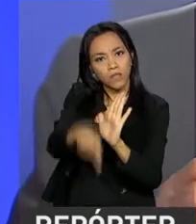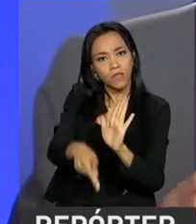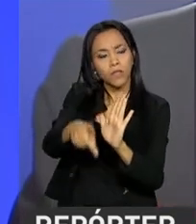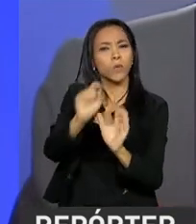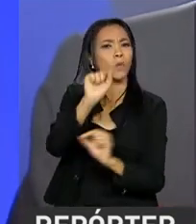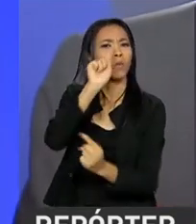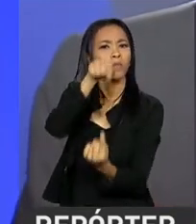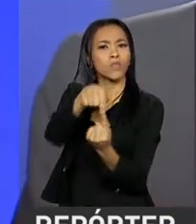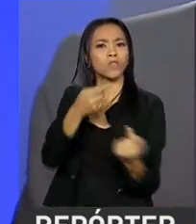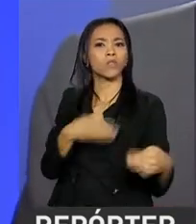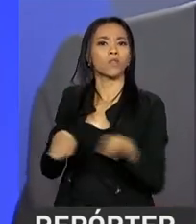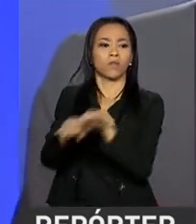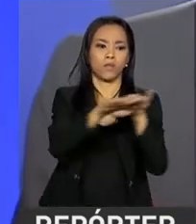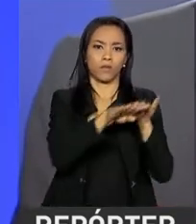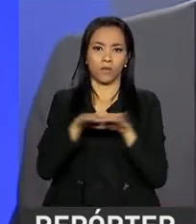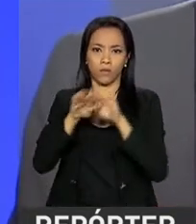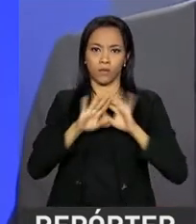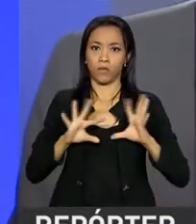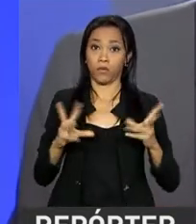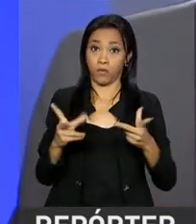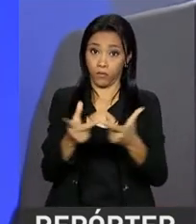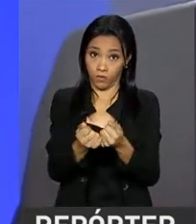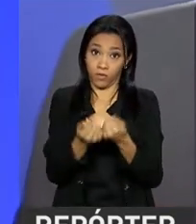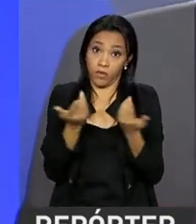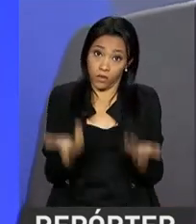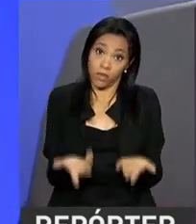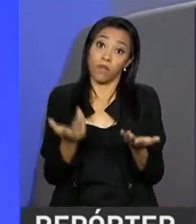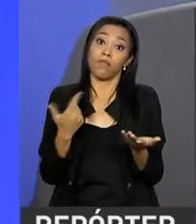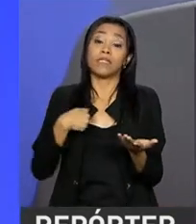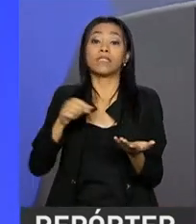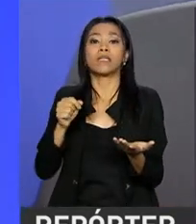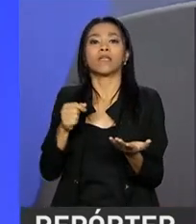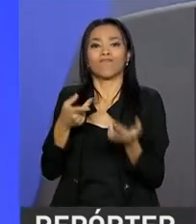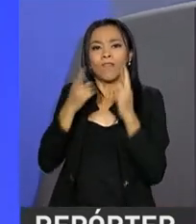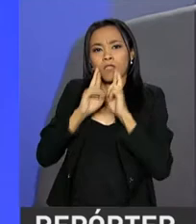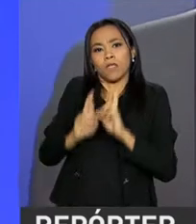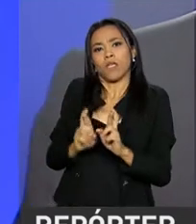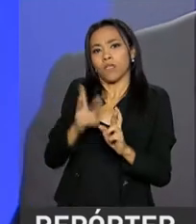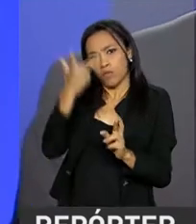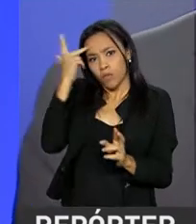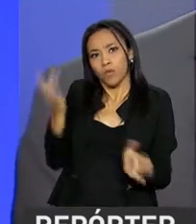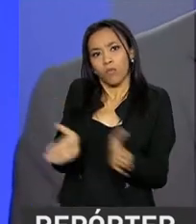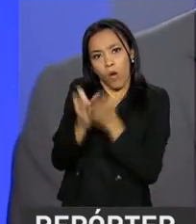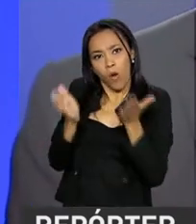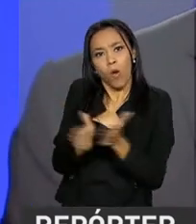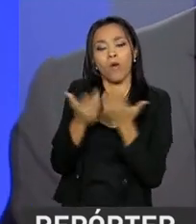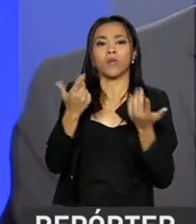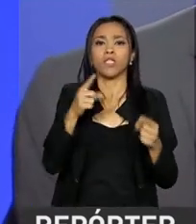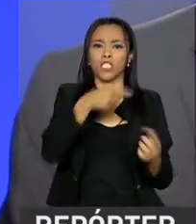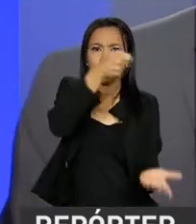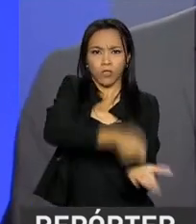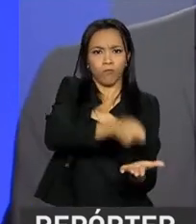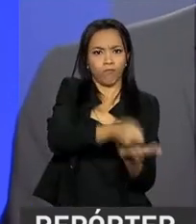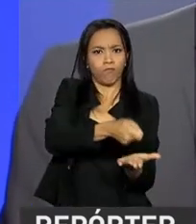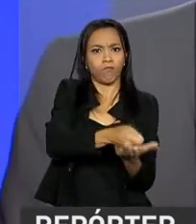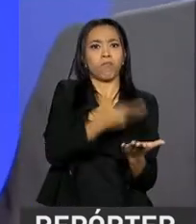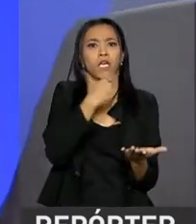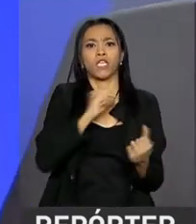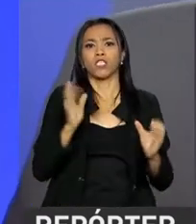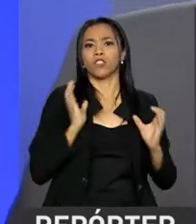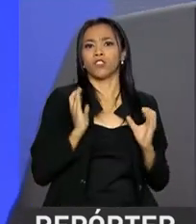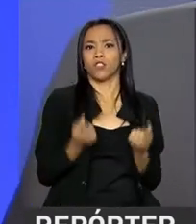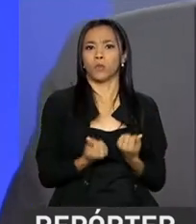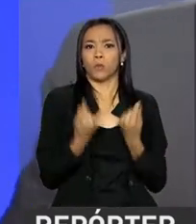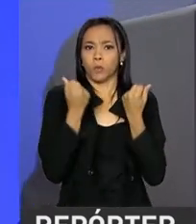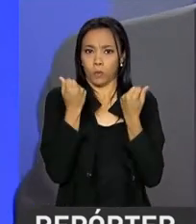igualdade para todos a previdência será mais justa com os mais pobres e mais rígida os mais ricos por